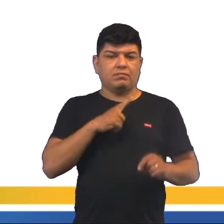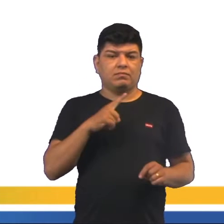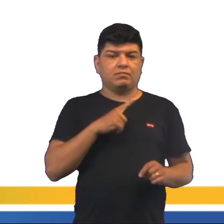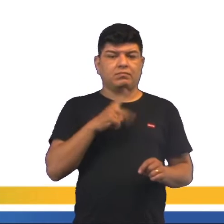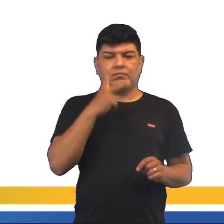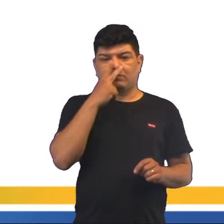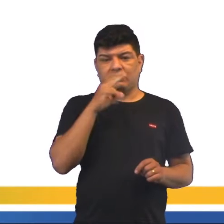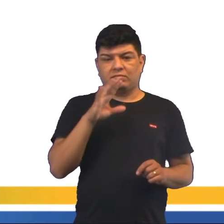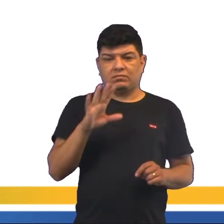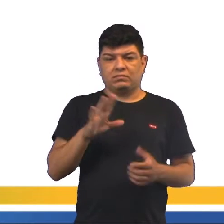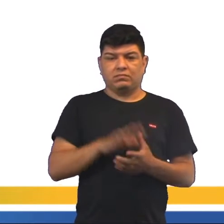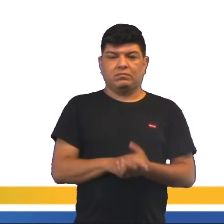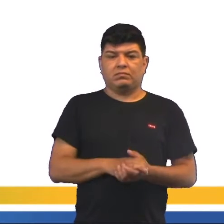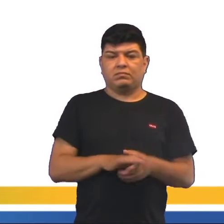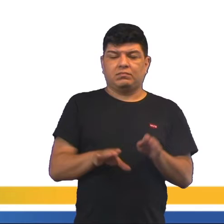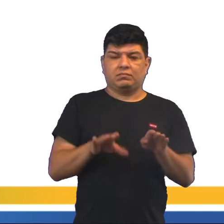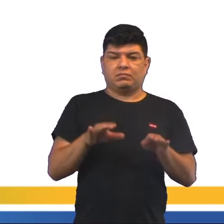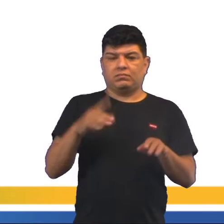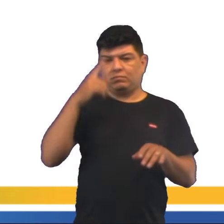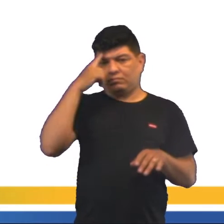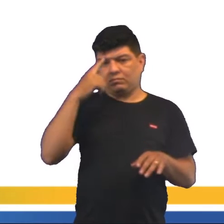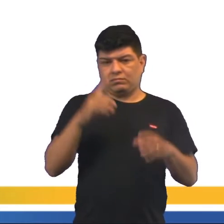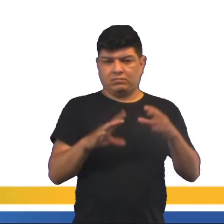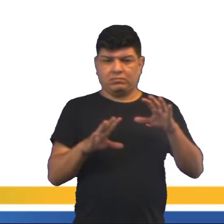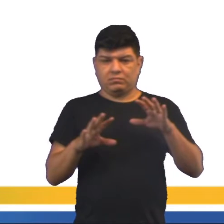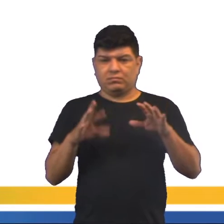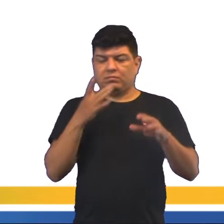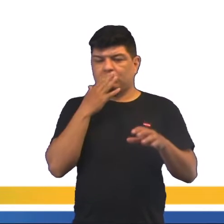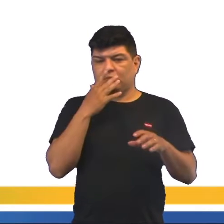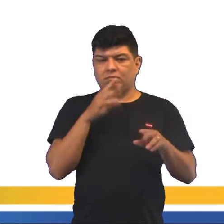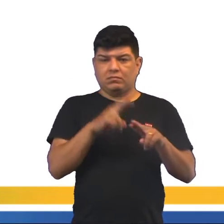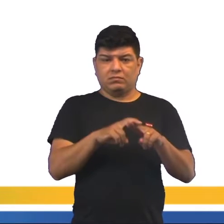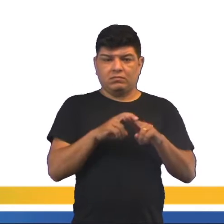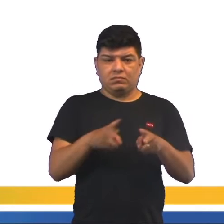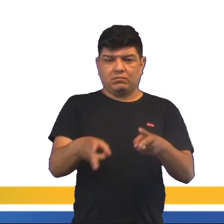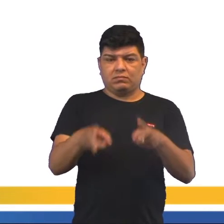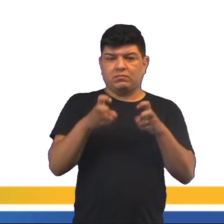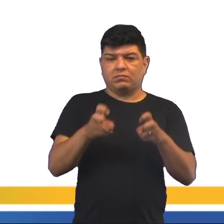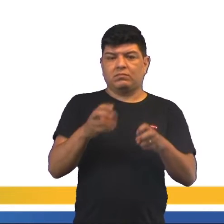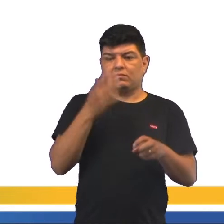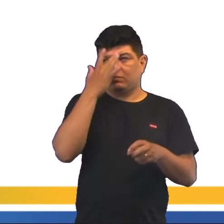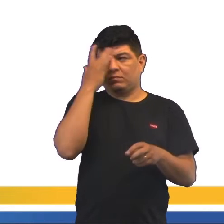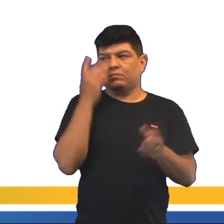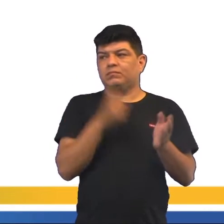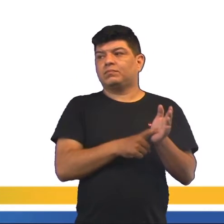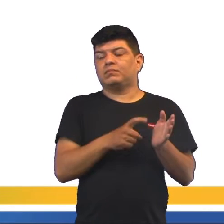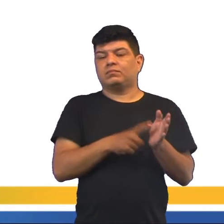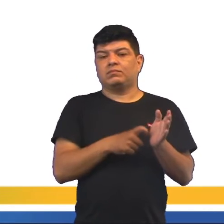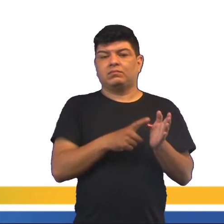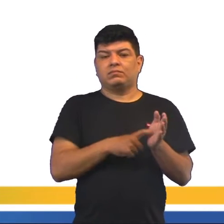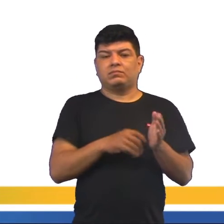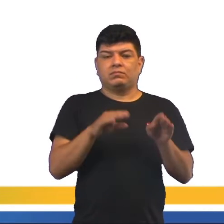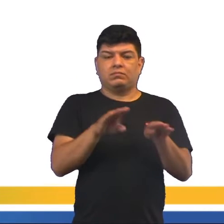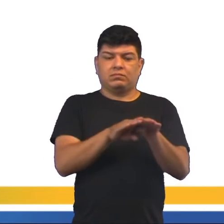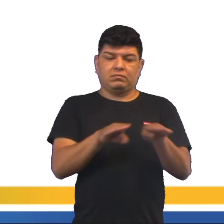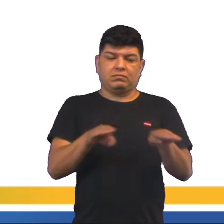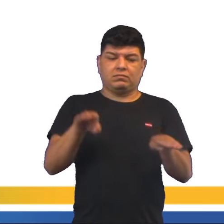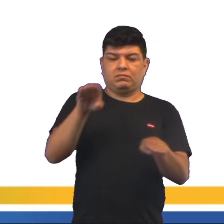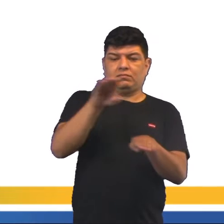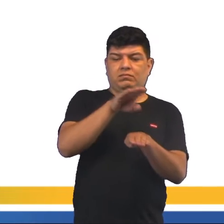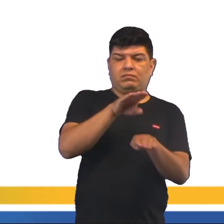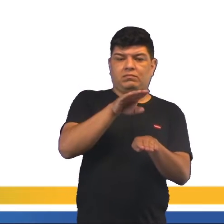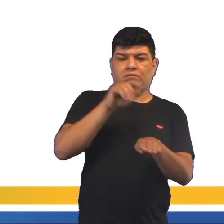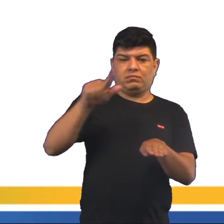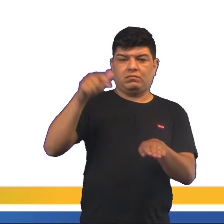uma espécie, de hierarquia entre as raças. Nessa perspectiva, os brancos europeus eram superiores, seguidos